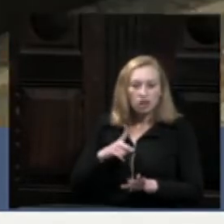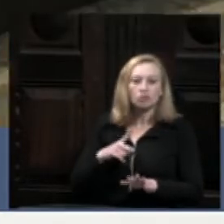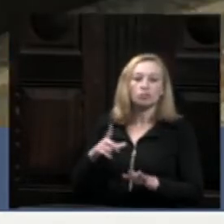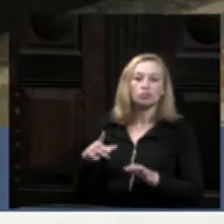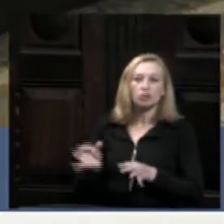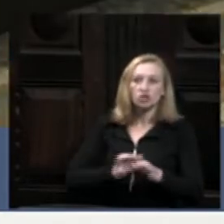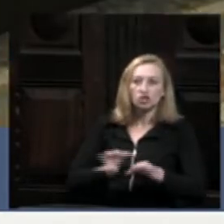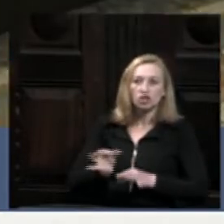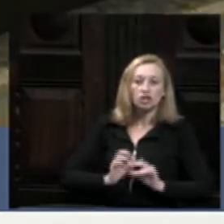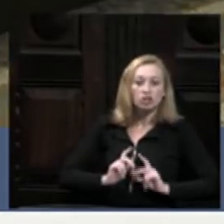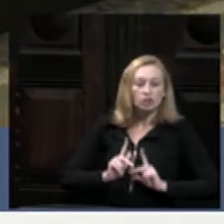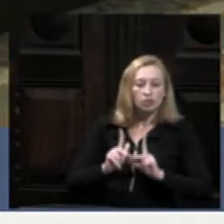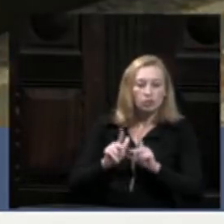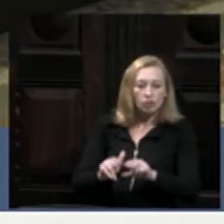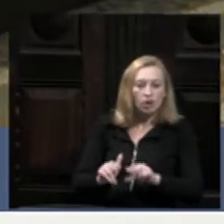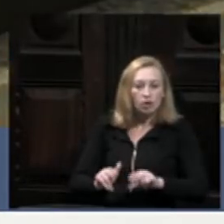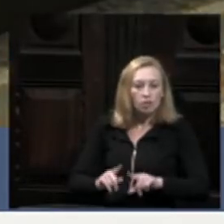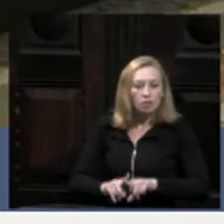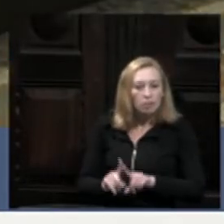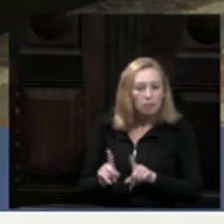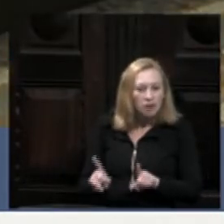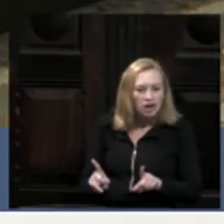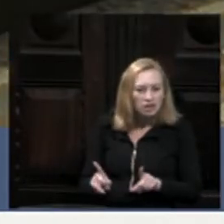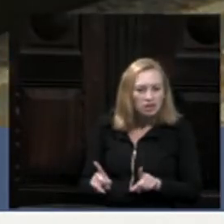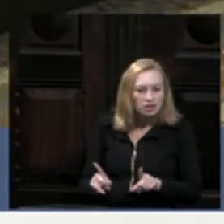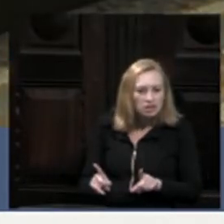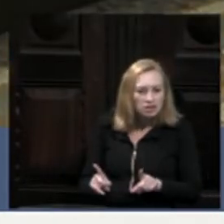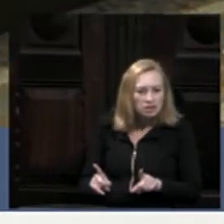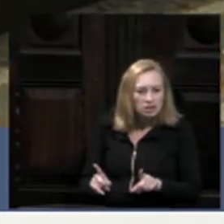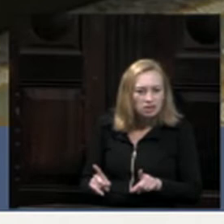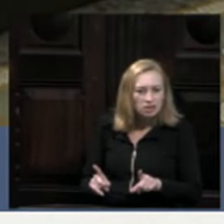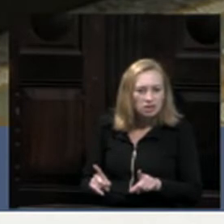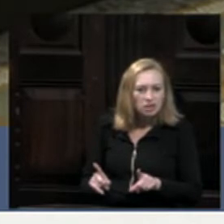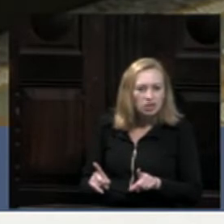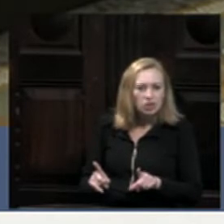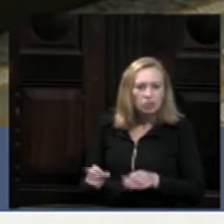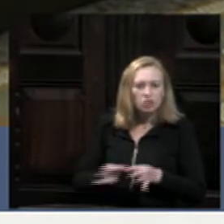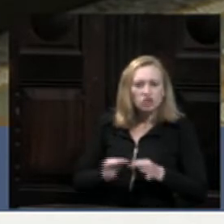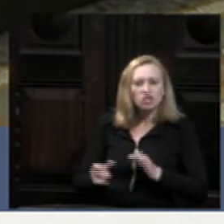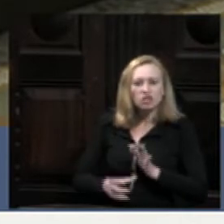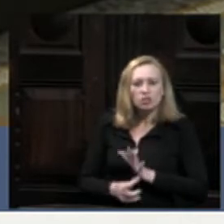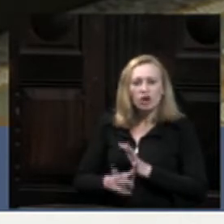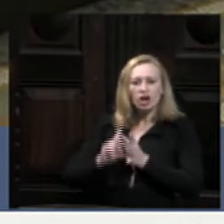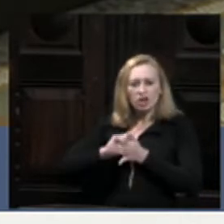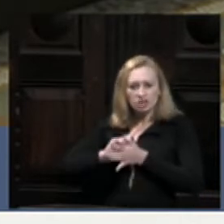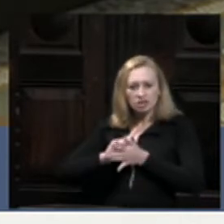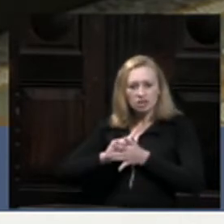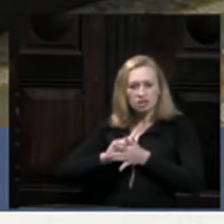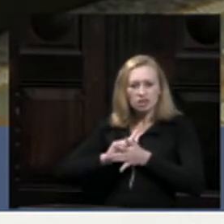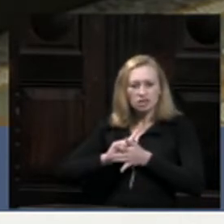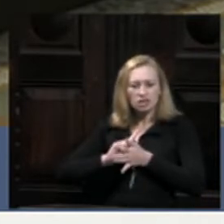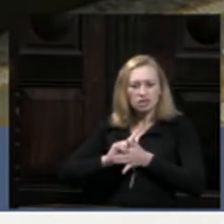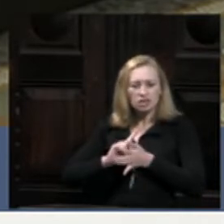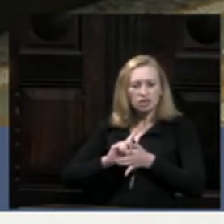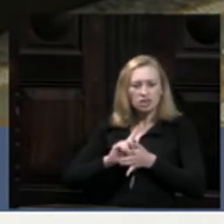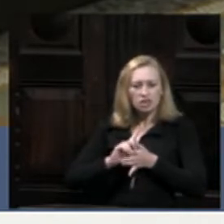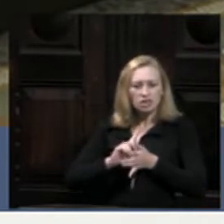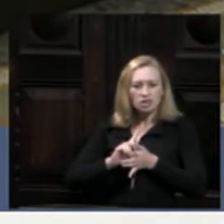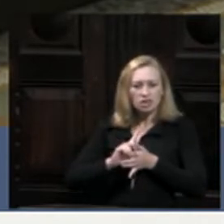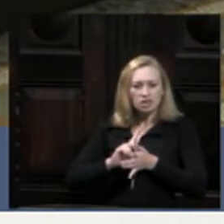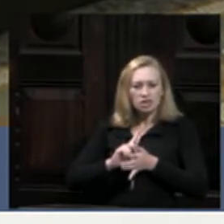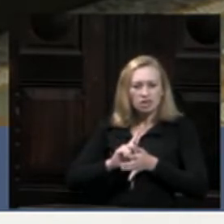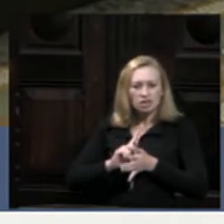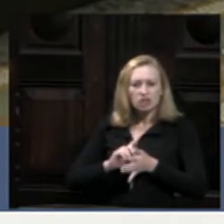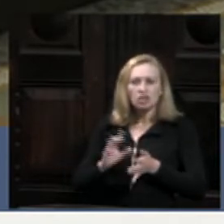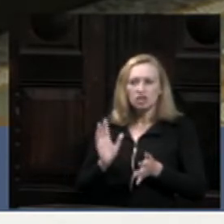teor, mas o da deputada Tânia Rodrigues é anterior ao meu. E o meu foi anexado ao dela, e a deputada Tânia Rodrigues me concedeu com a autoria. Eu queria